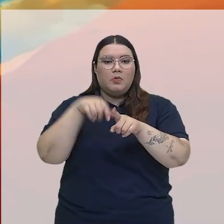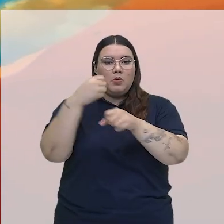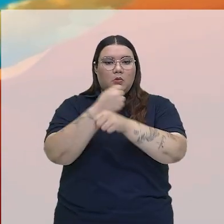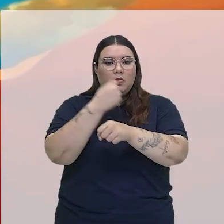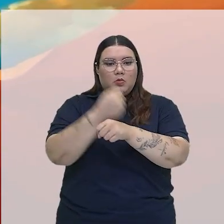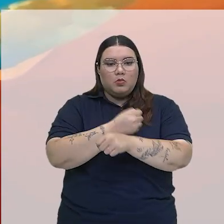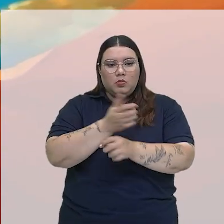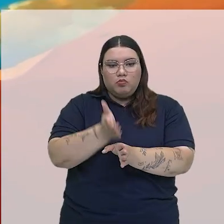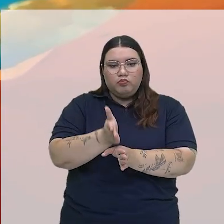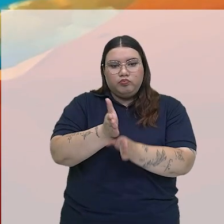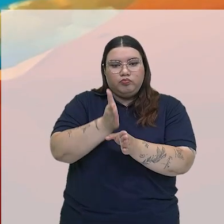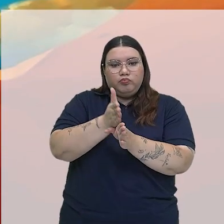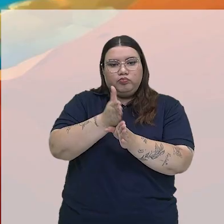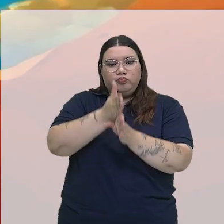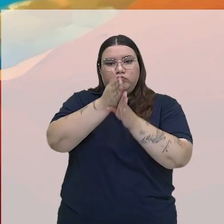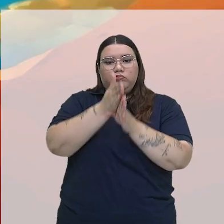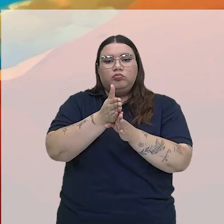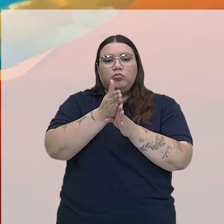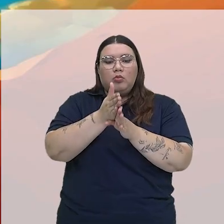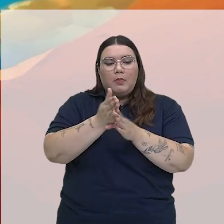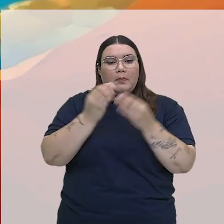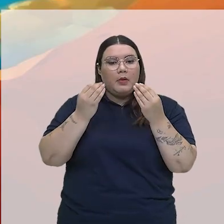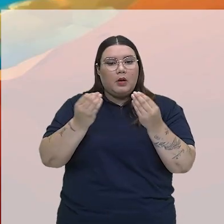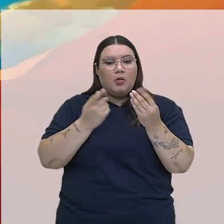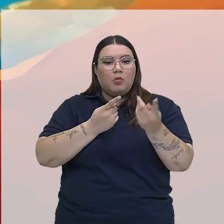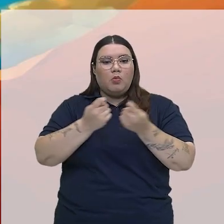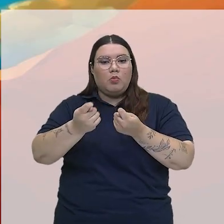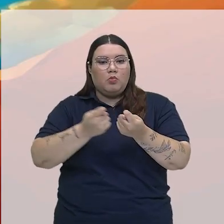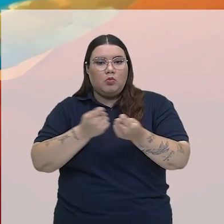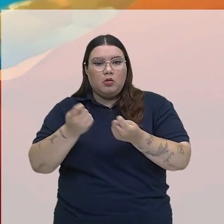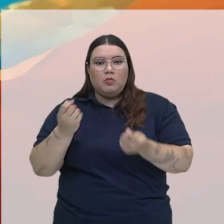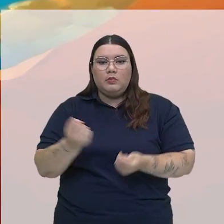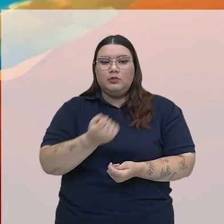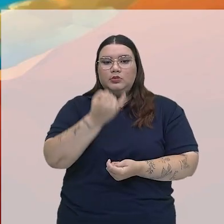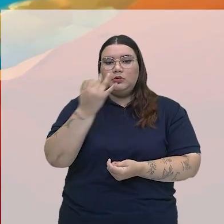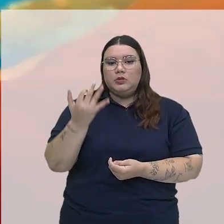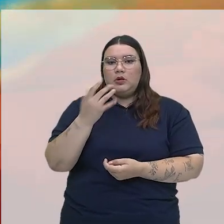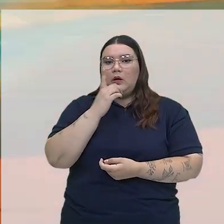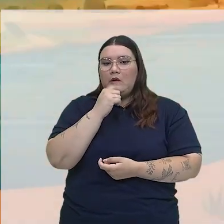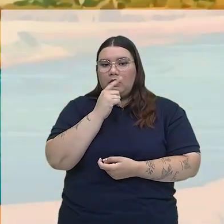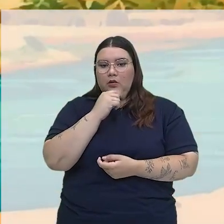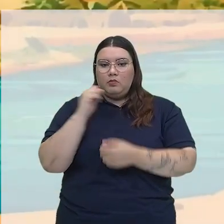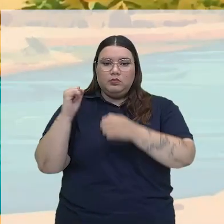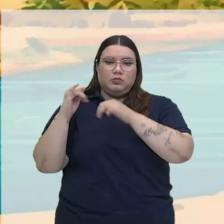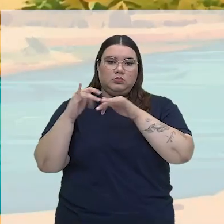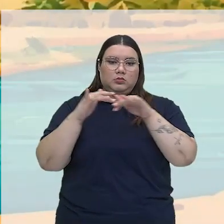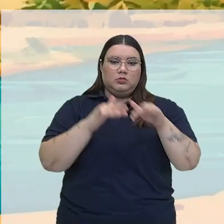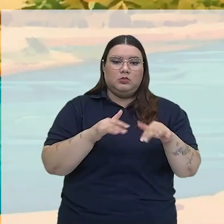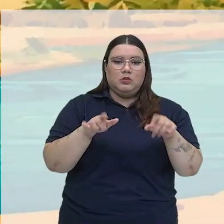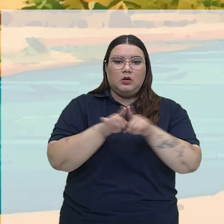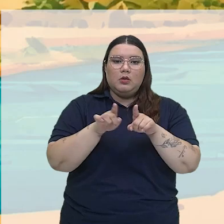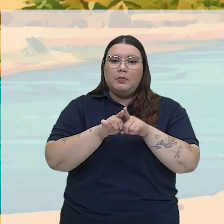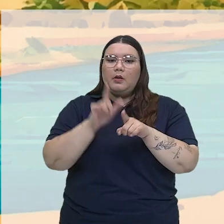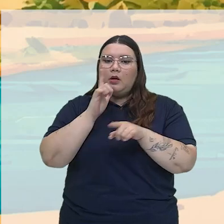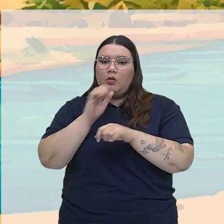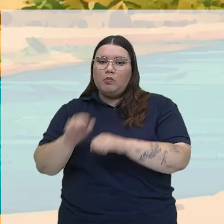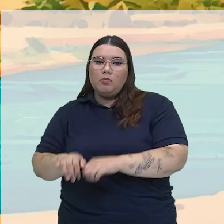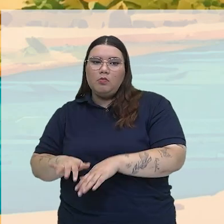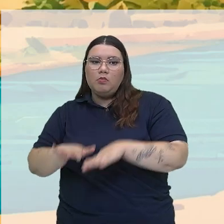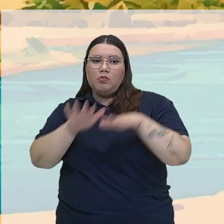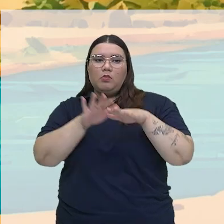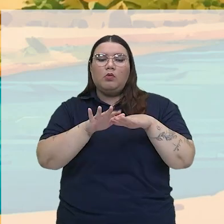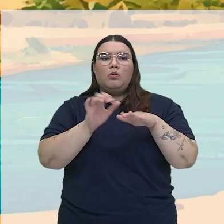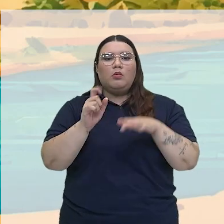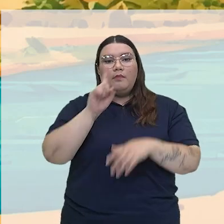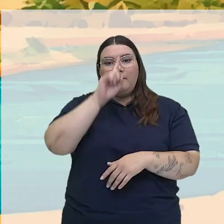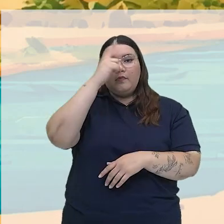construíram pequenas barragens e comportas para controlar o fluxo da água. Para elevar a água, inventaram uma